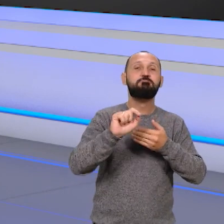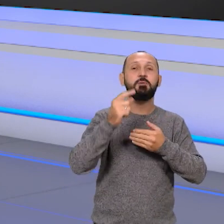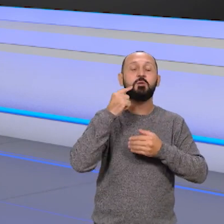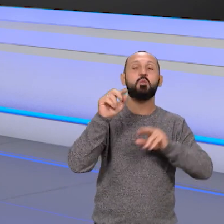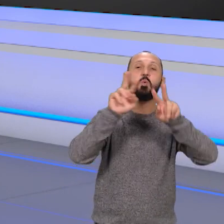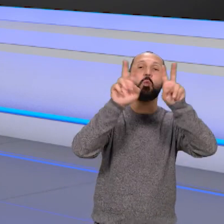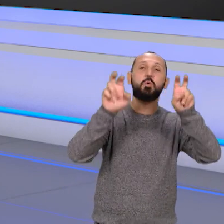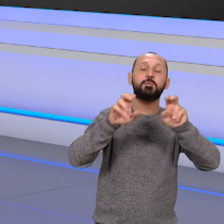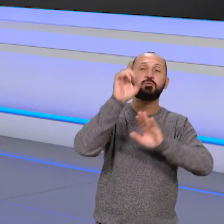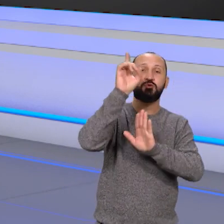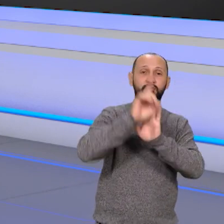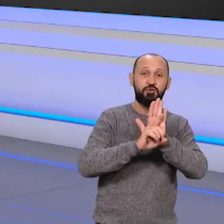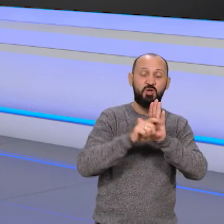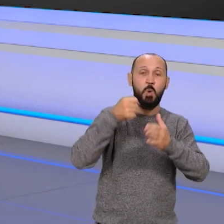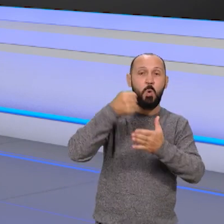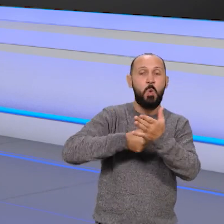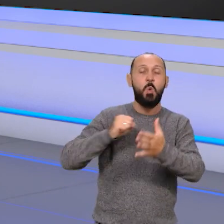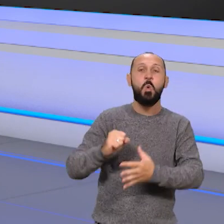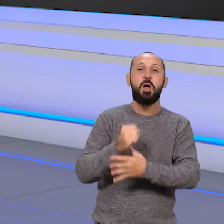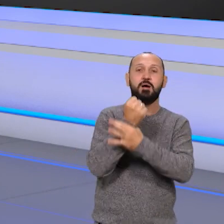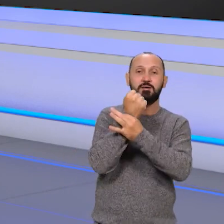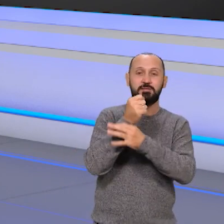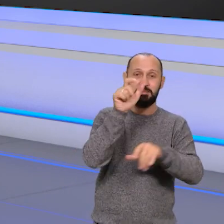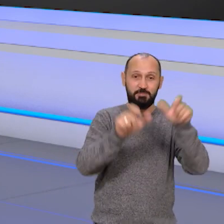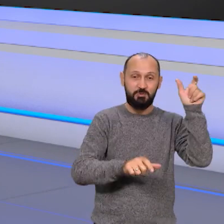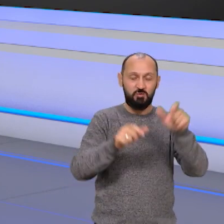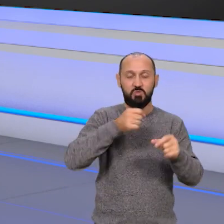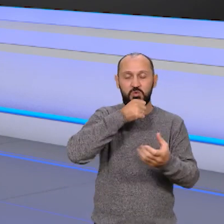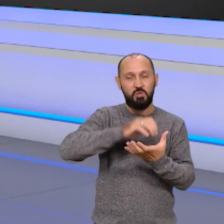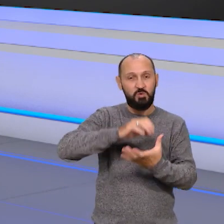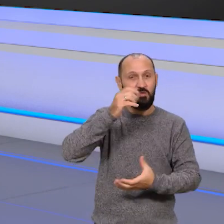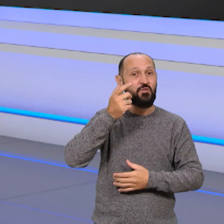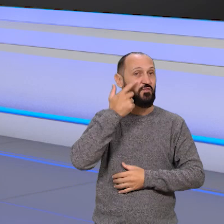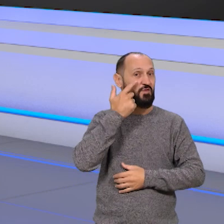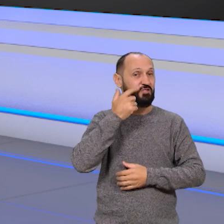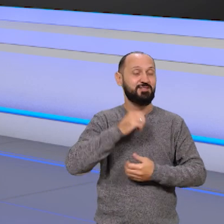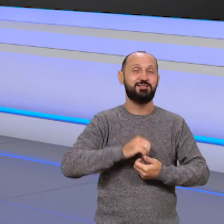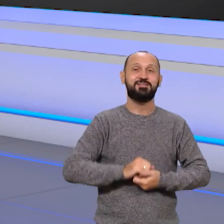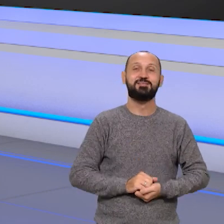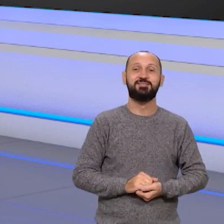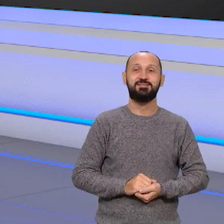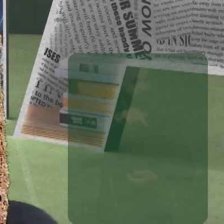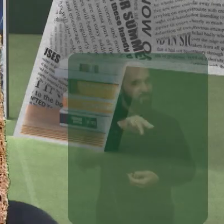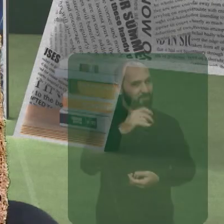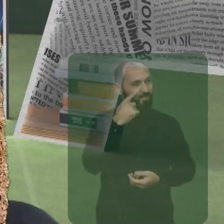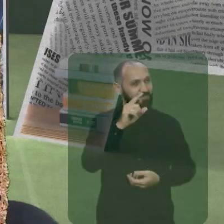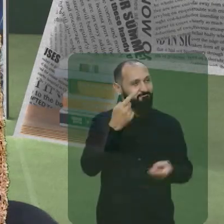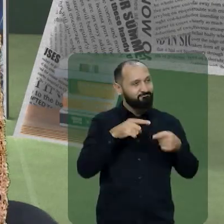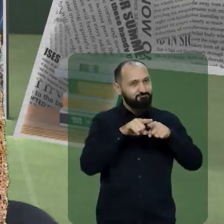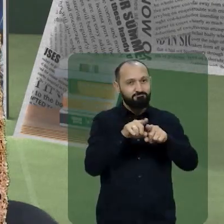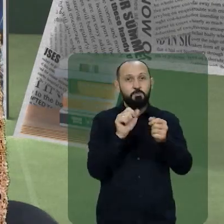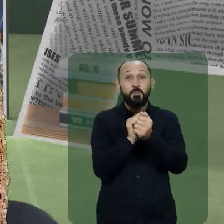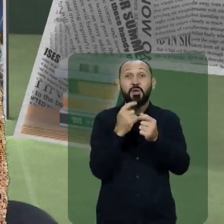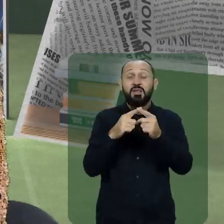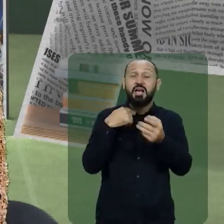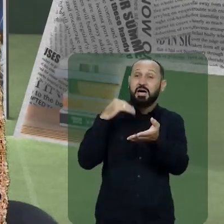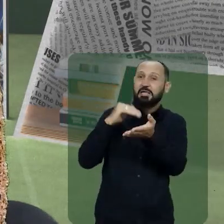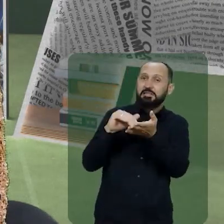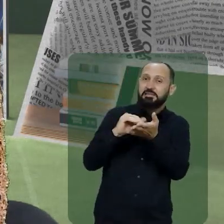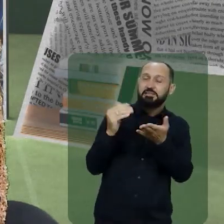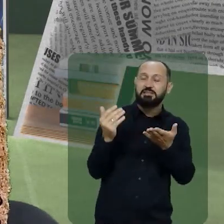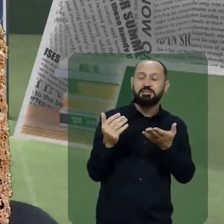na programação e aborda os direitos e garantias da pessoa idosa. Confira. Quanto à